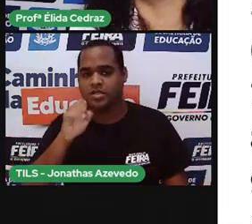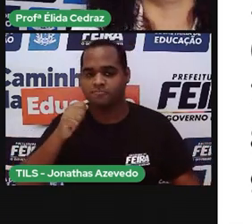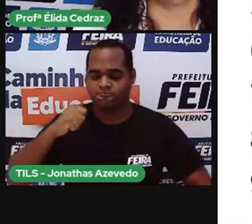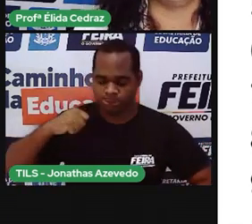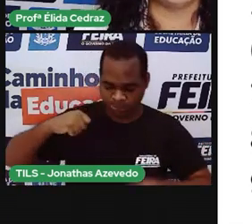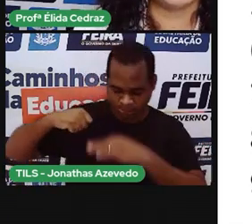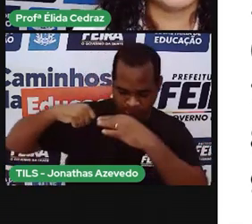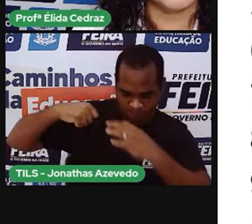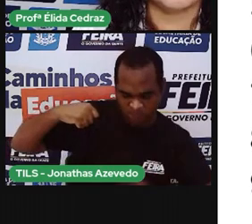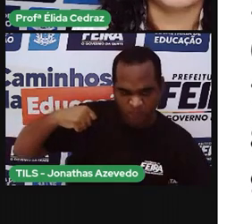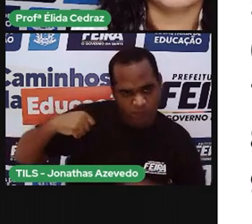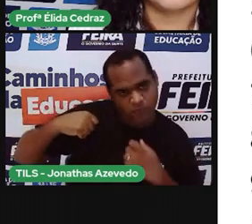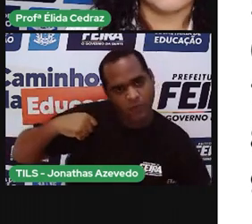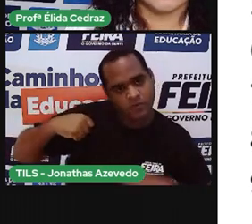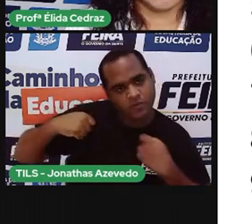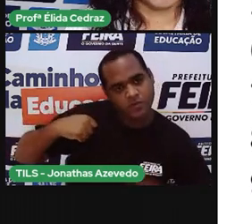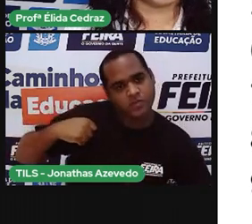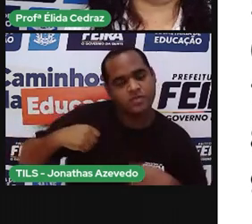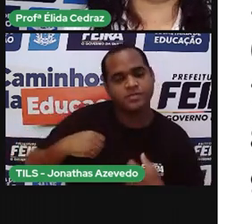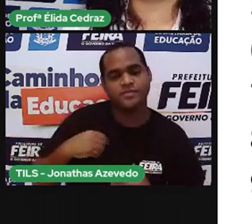guitarra. Isso.